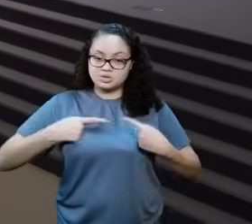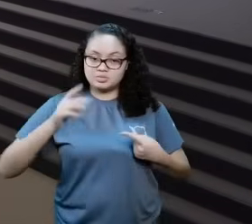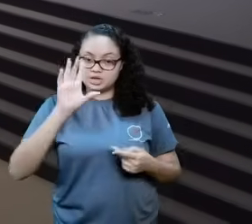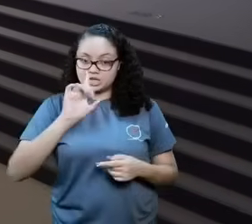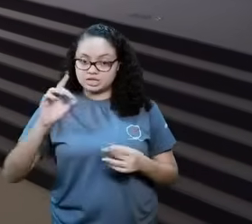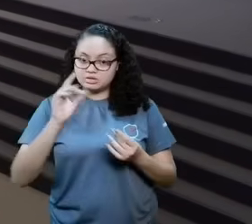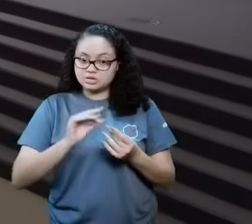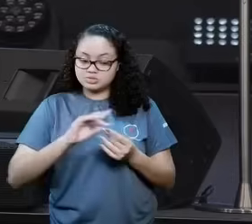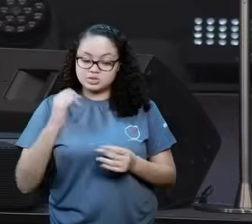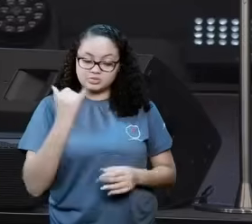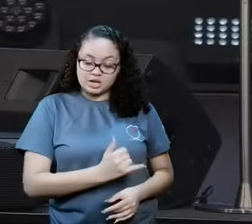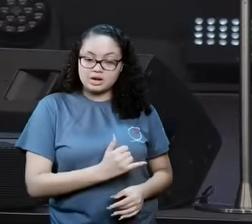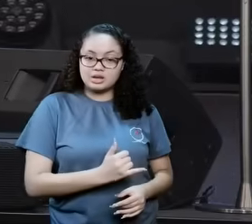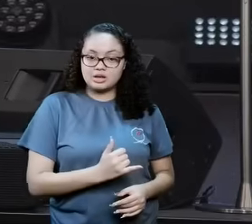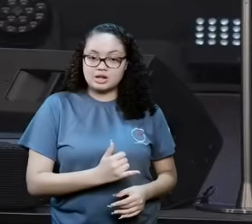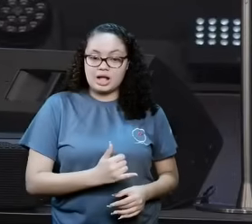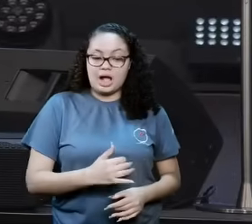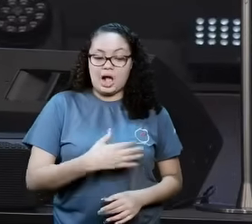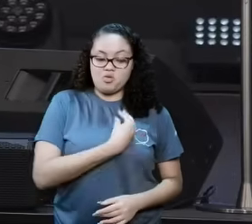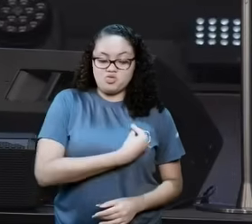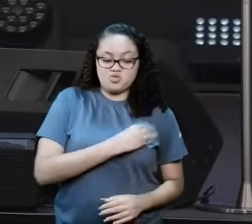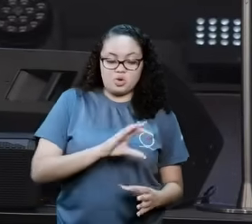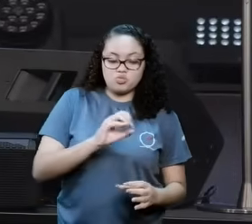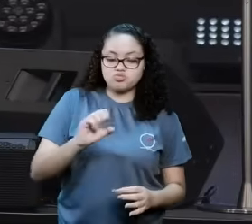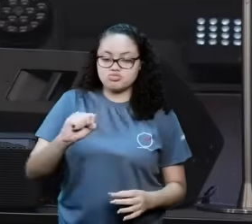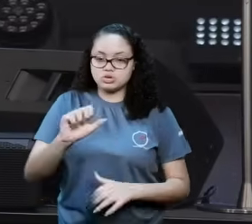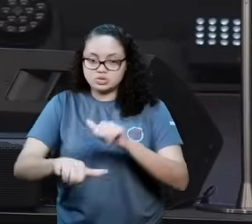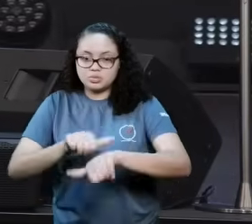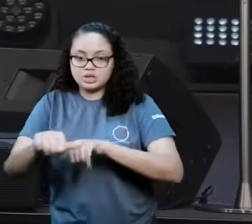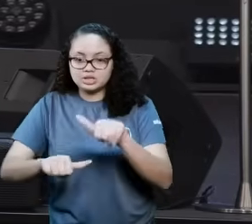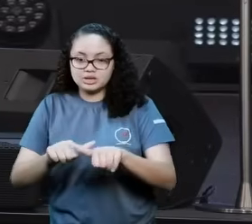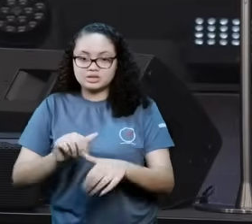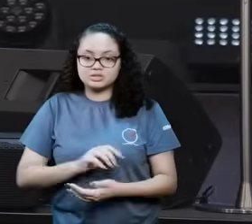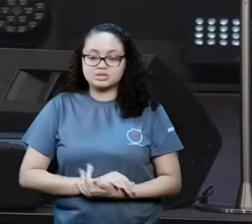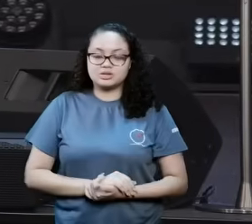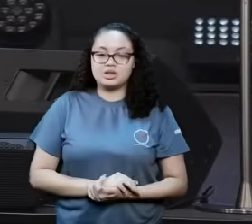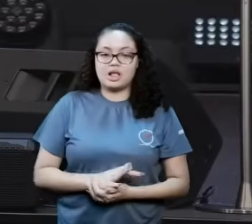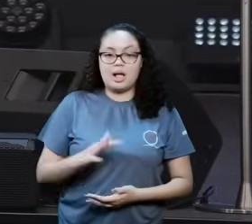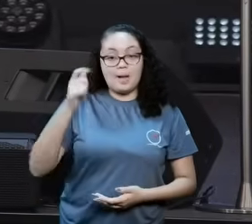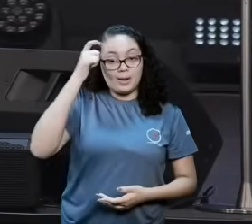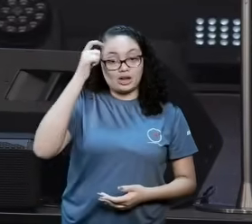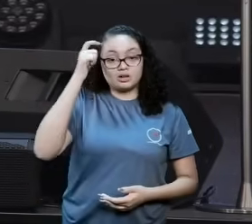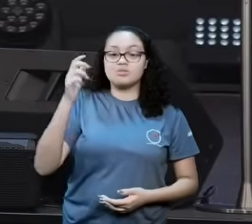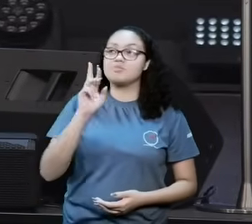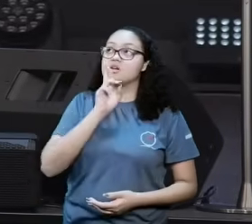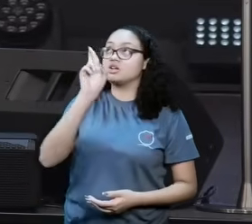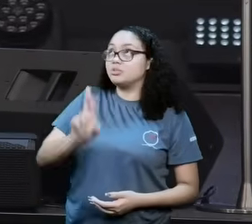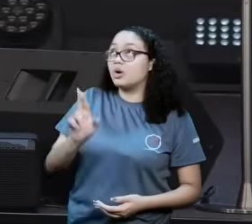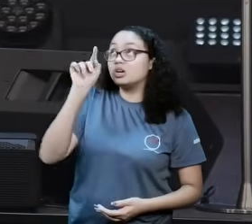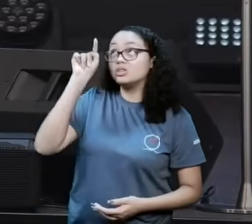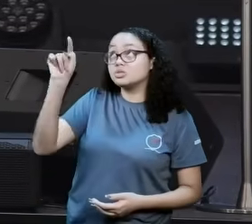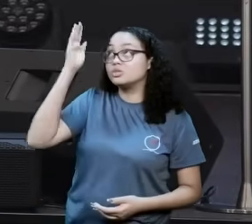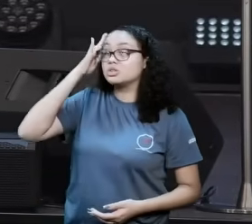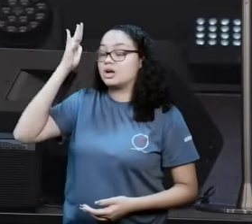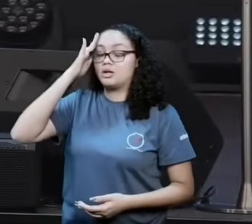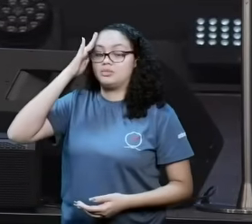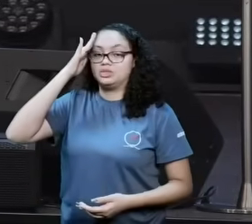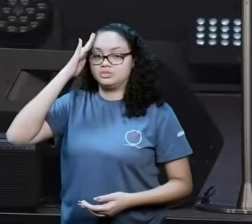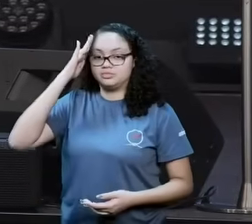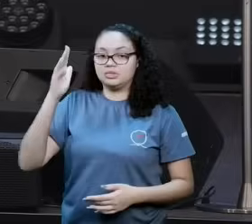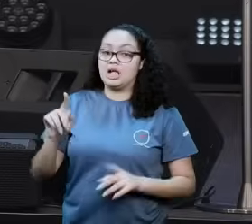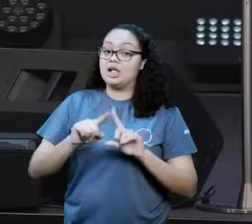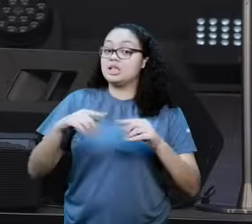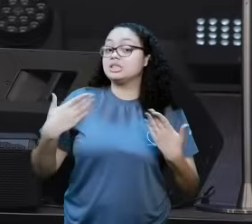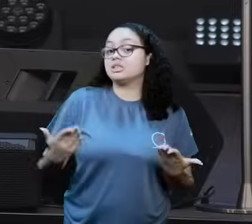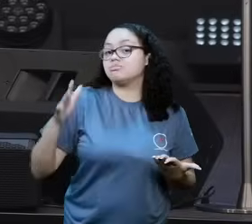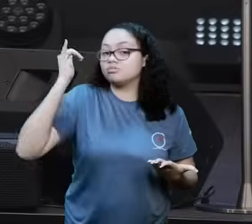espírito falando com ele. Poderão viver esses ossos na racionalidade, porque ele é homem, não é Deus, ele responde. Senhor Deus, tu? Então